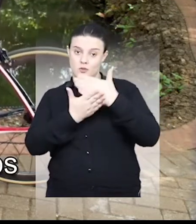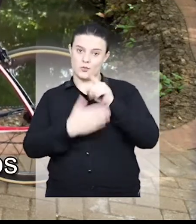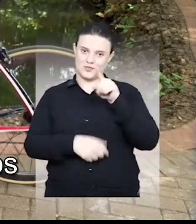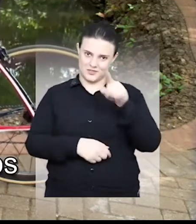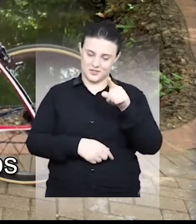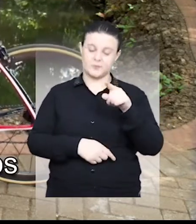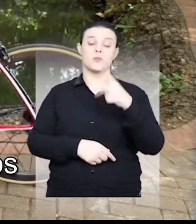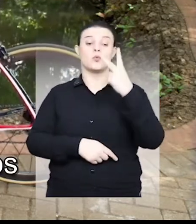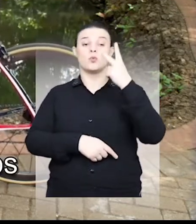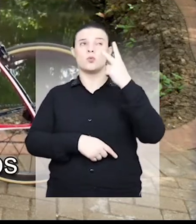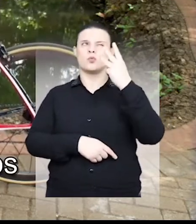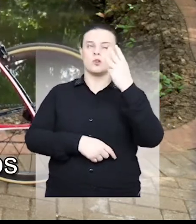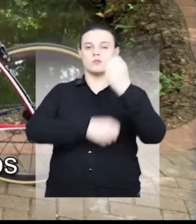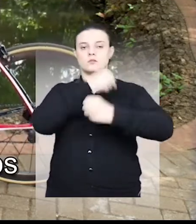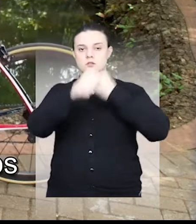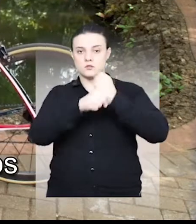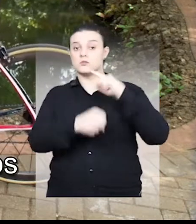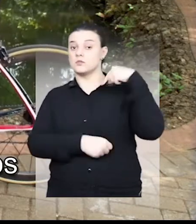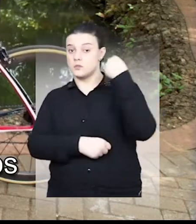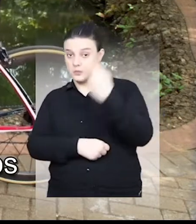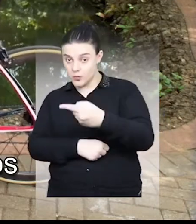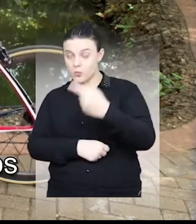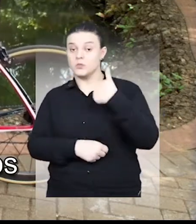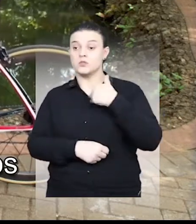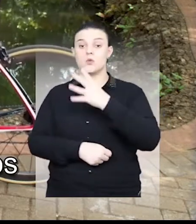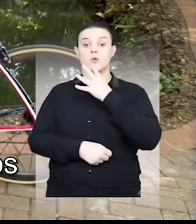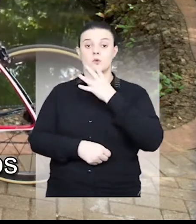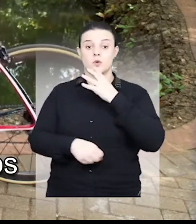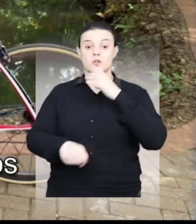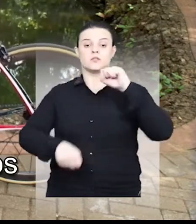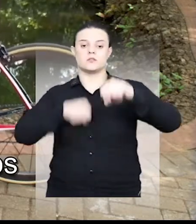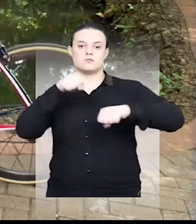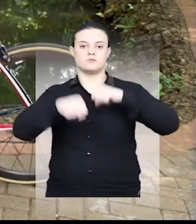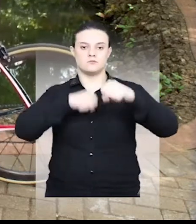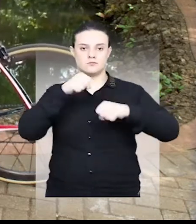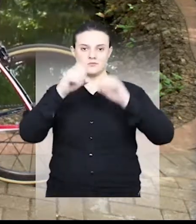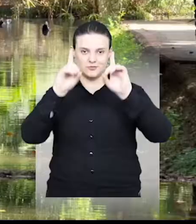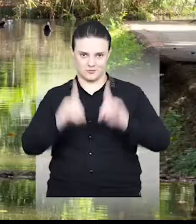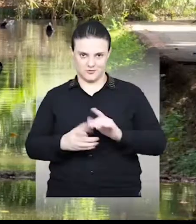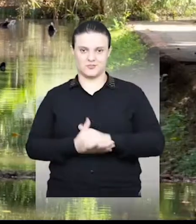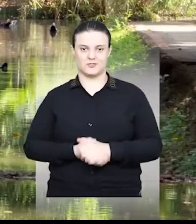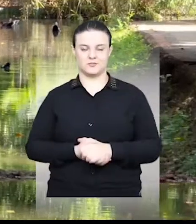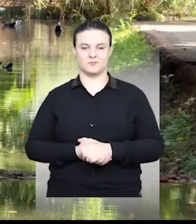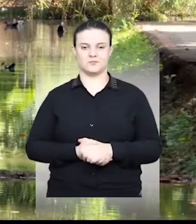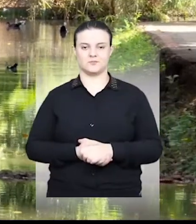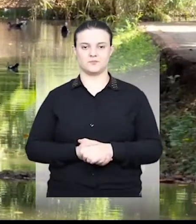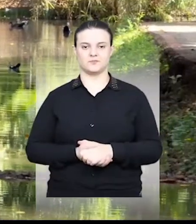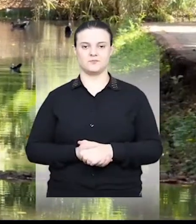mountain bike e 3 anos depois do mountain bike eu conheci o paraciclismo.